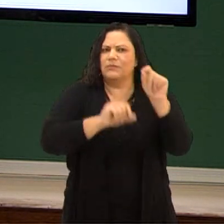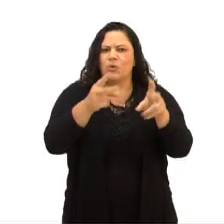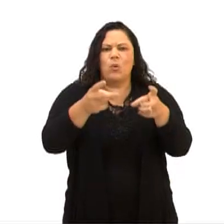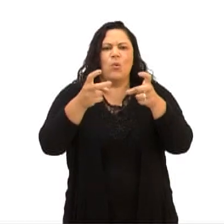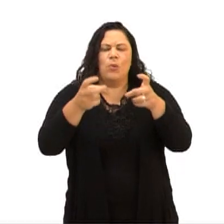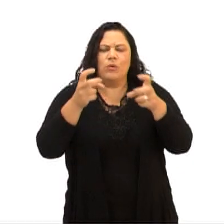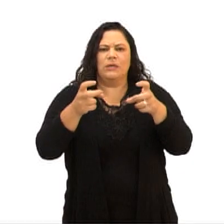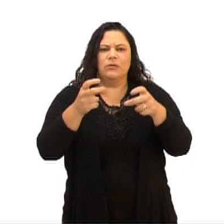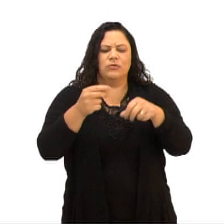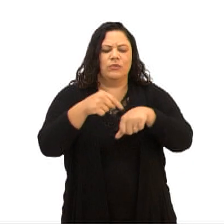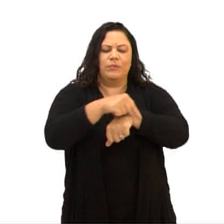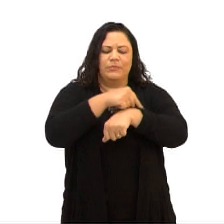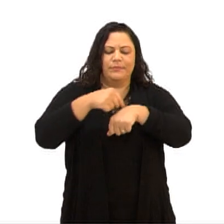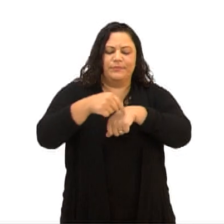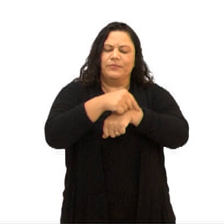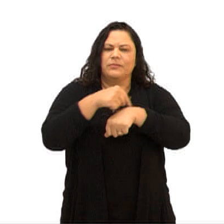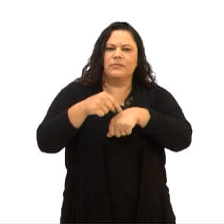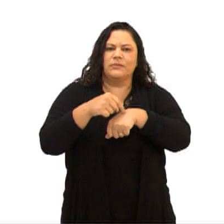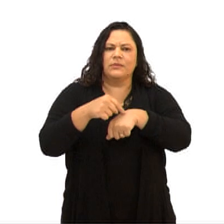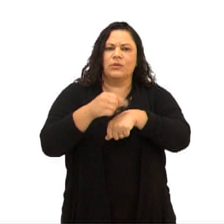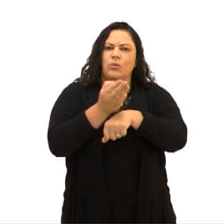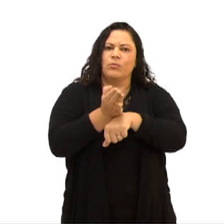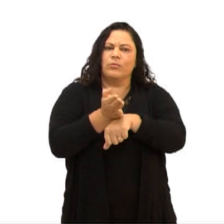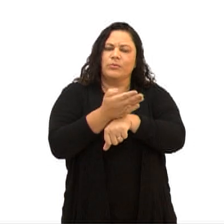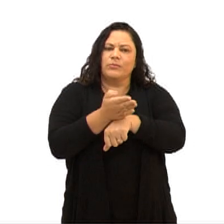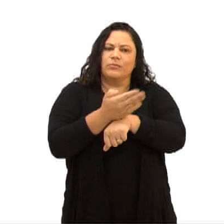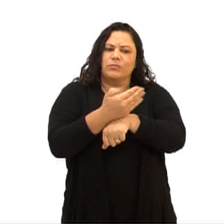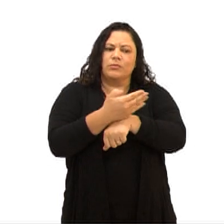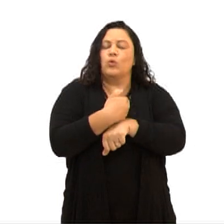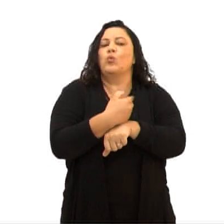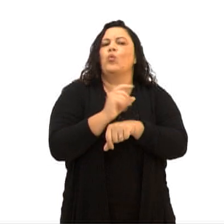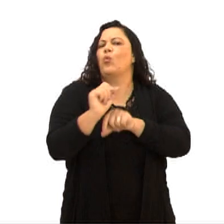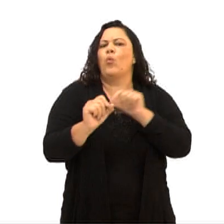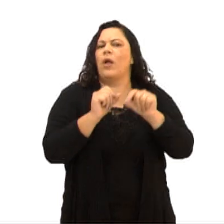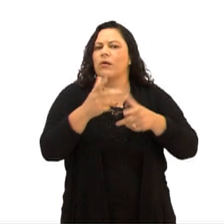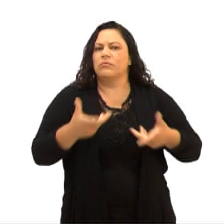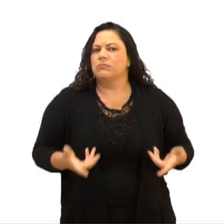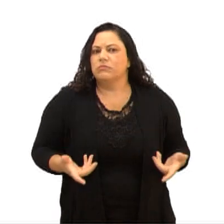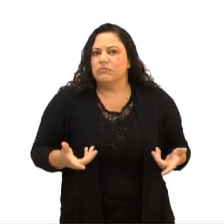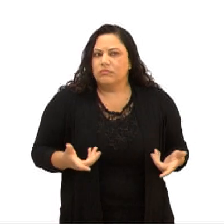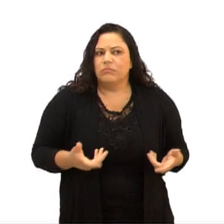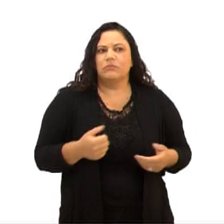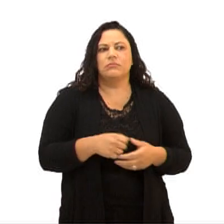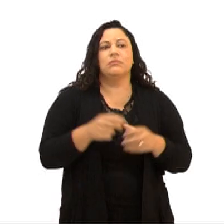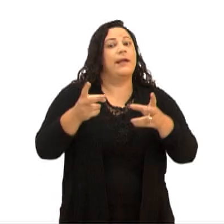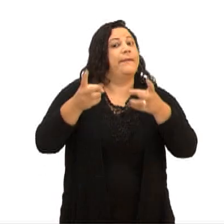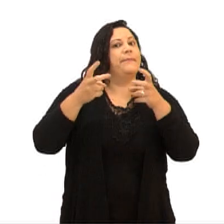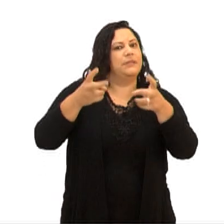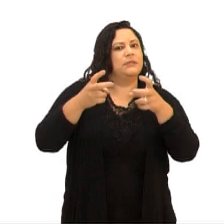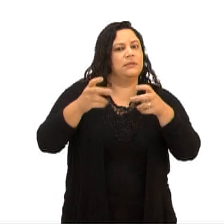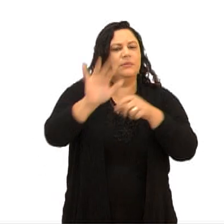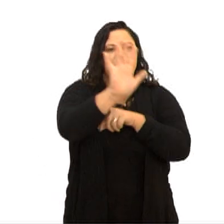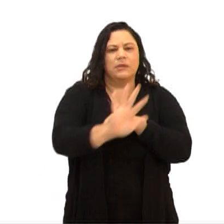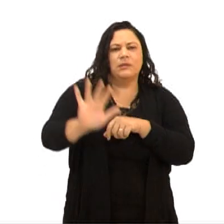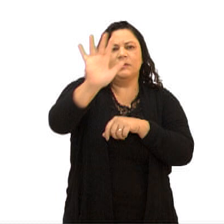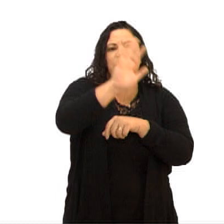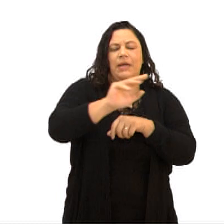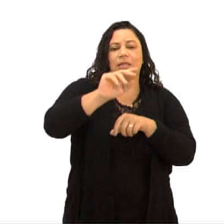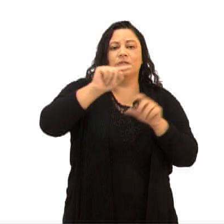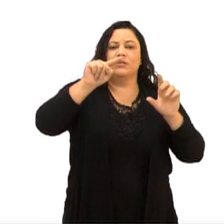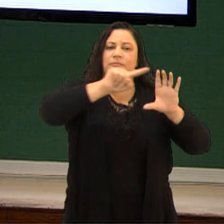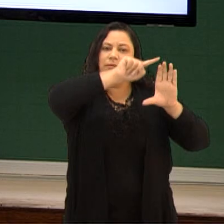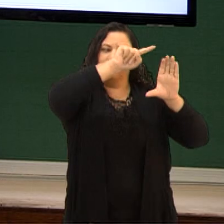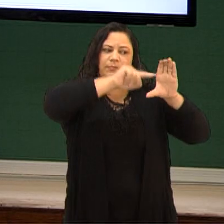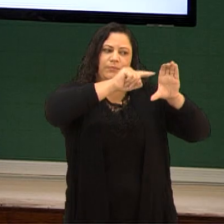para o relógio, para qual lado que esses ponteiros se movimentam? Certo? Percebam aqui na imagem que a professora colocou a flechinha aqui para